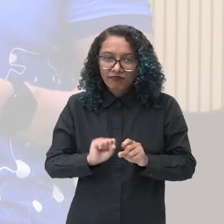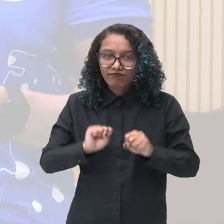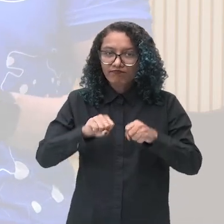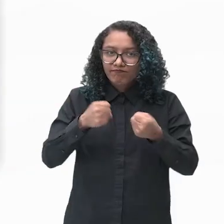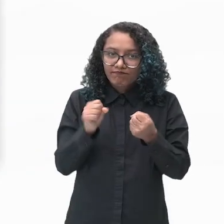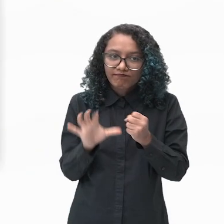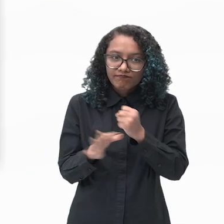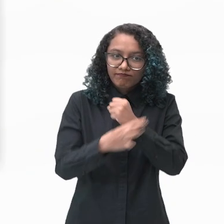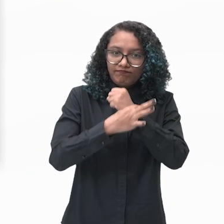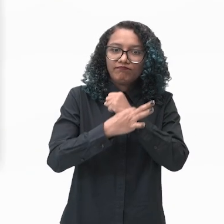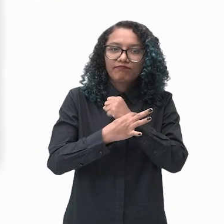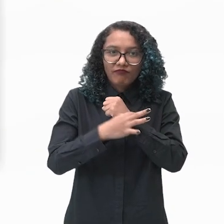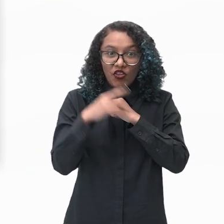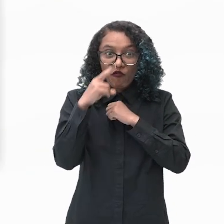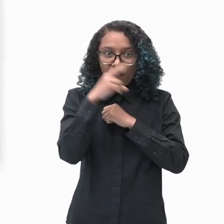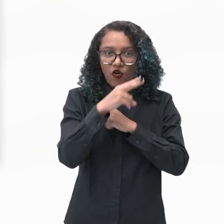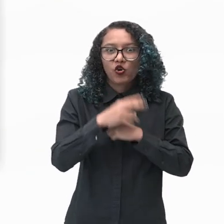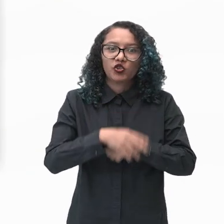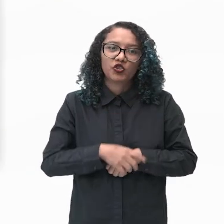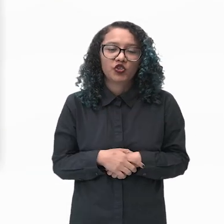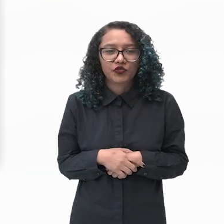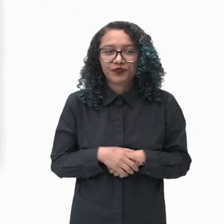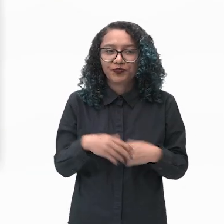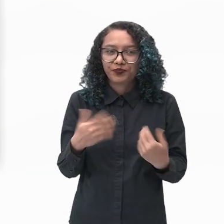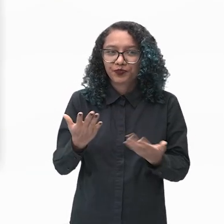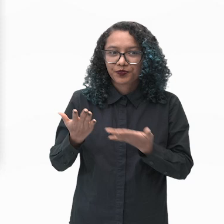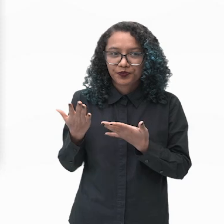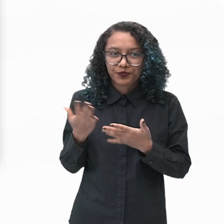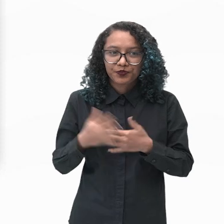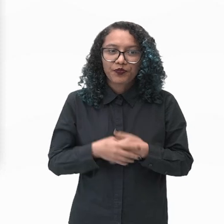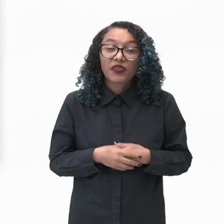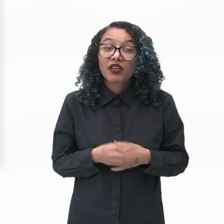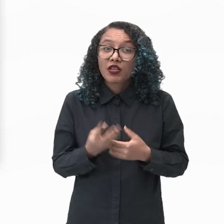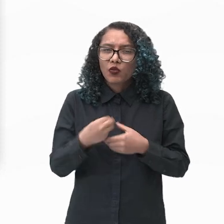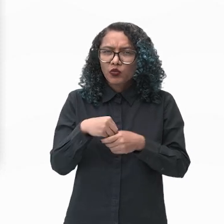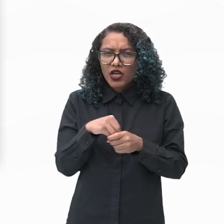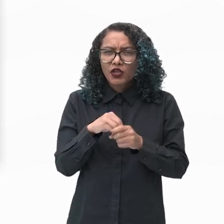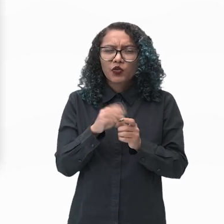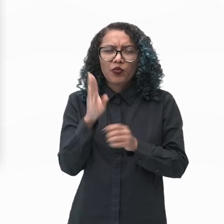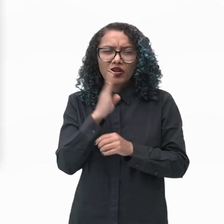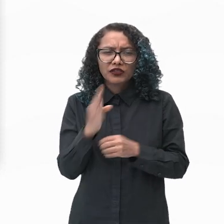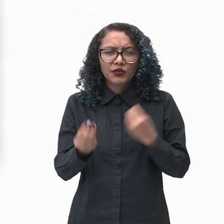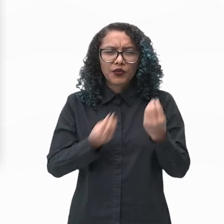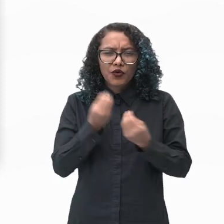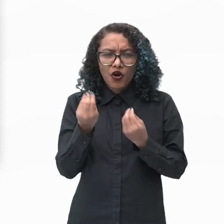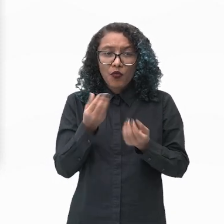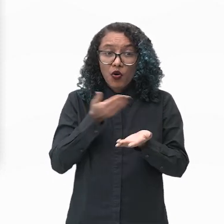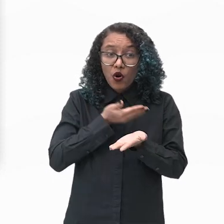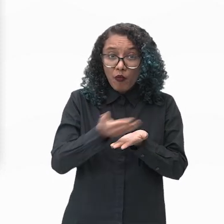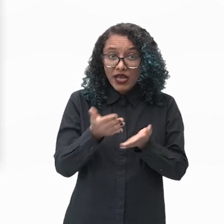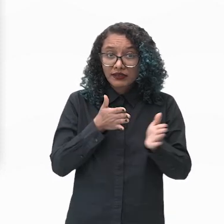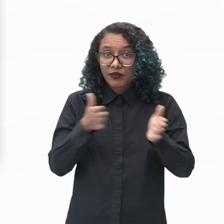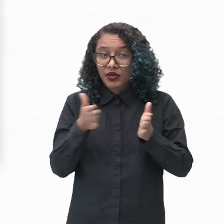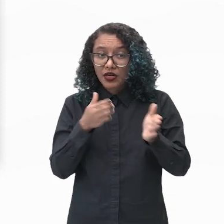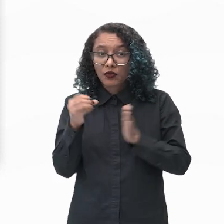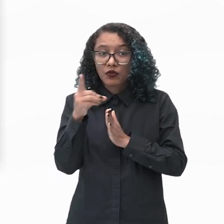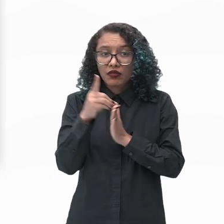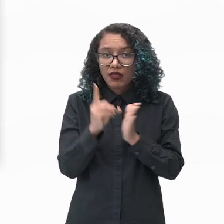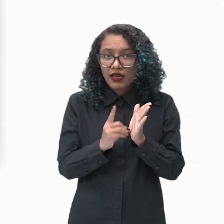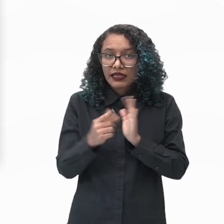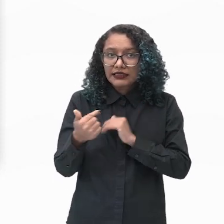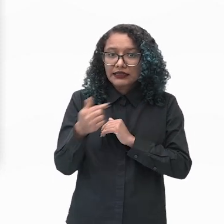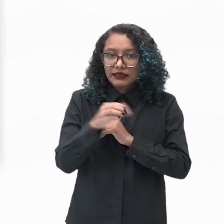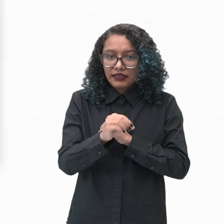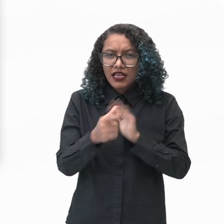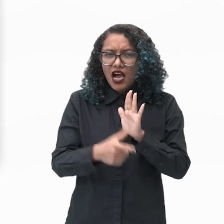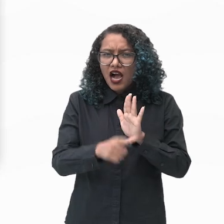Acompanhem comigo. Bem, no Brasil, os movimentos sociais eles ganham força lá na década de 70. Professor, antes não